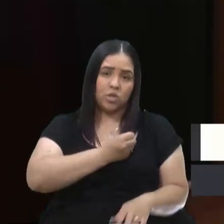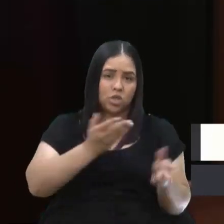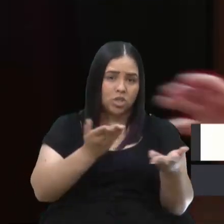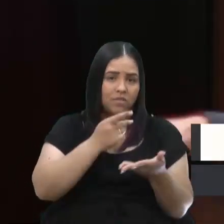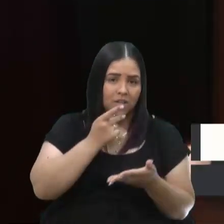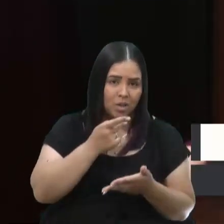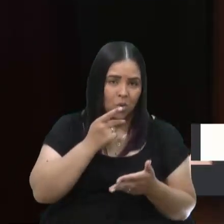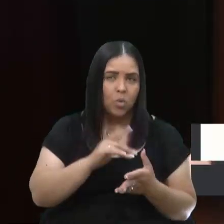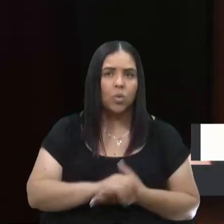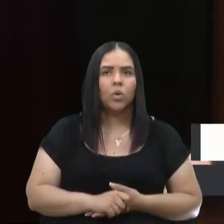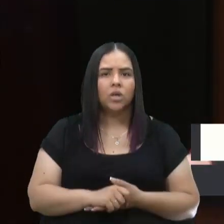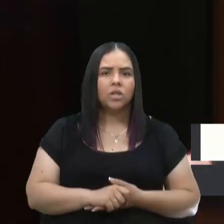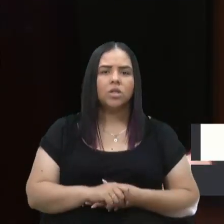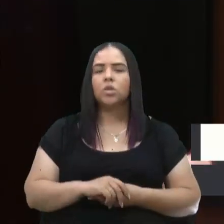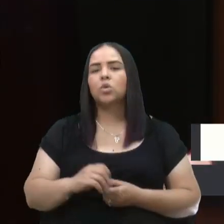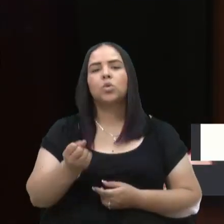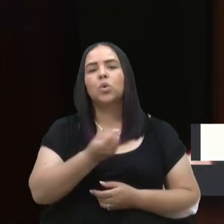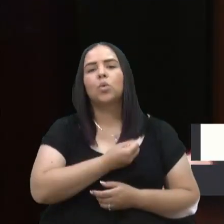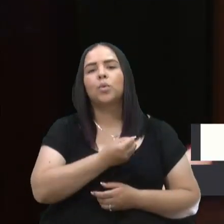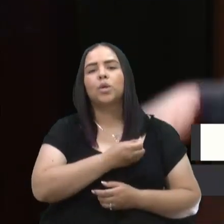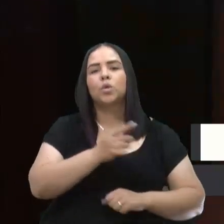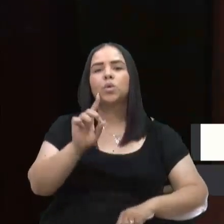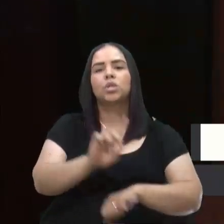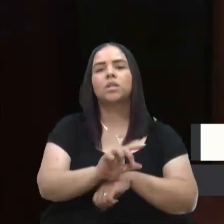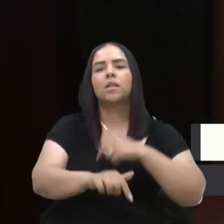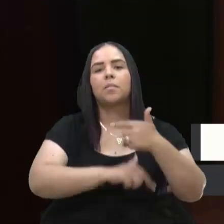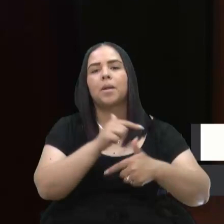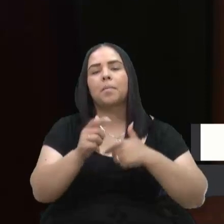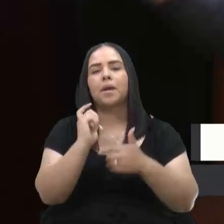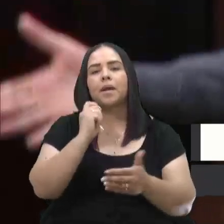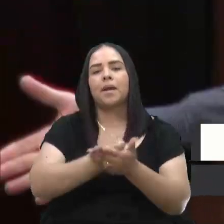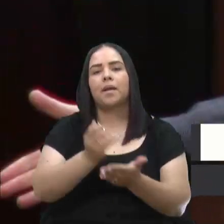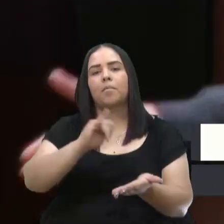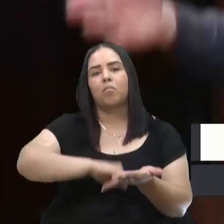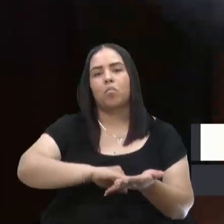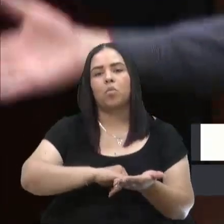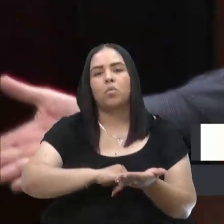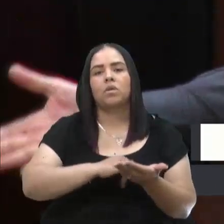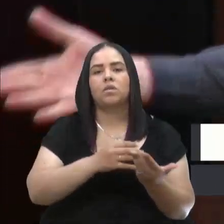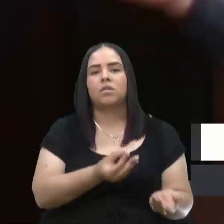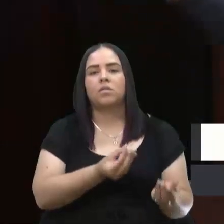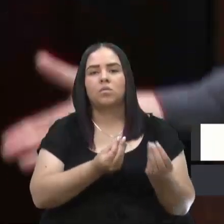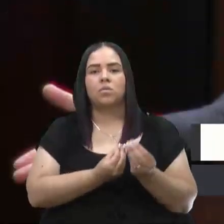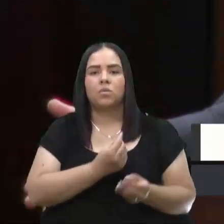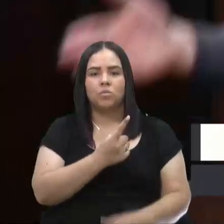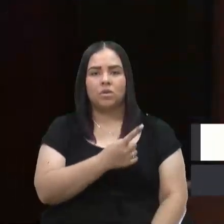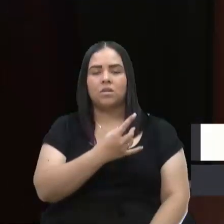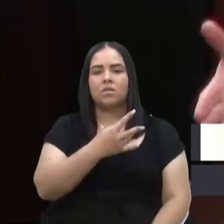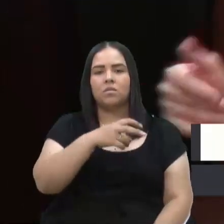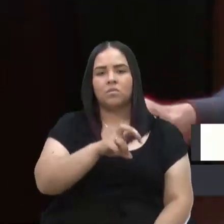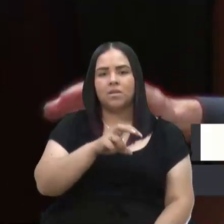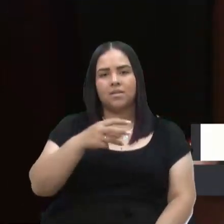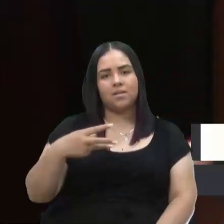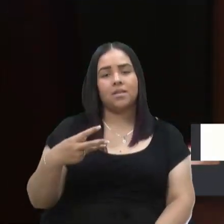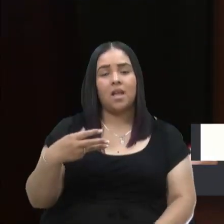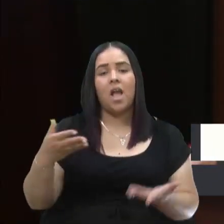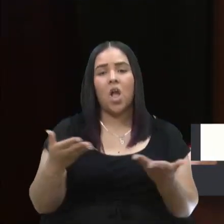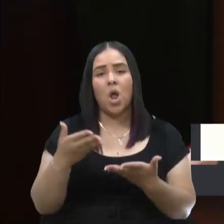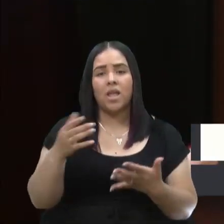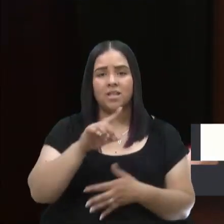questão de números de dias trabalhados para pagar impostos, que no governo petista nos entregou com 153, agora